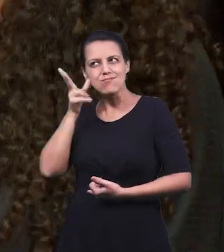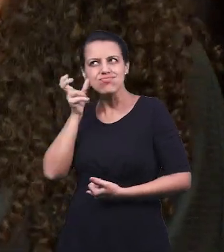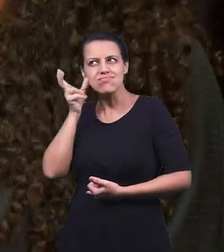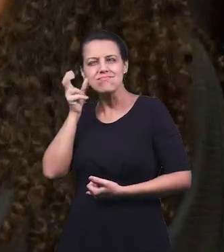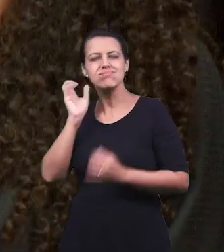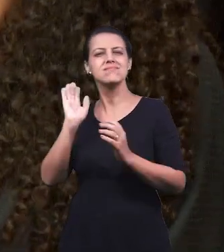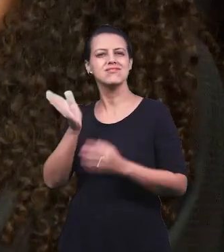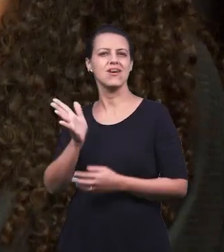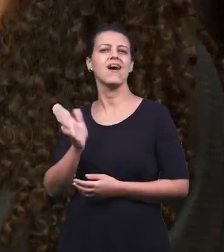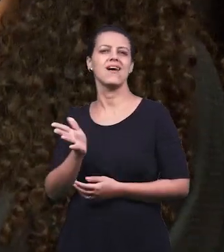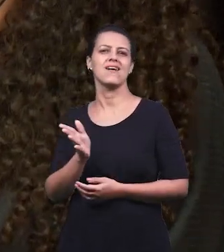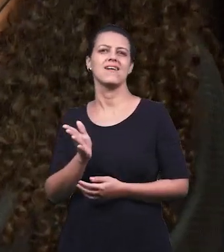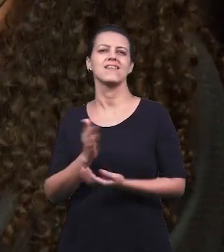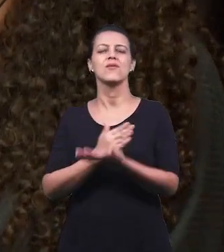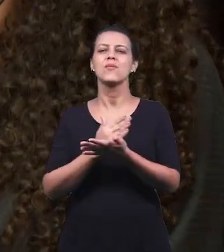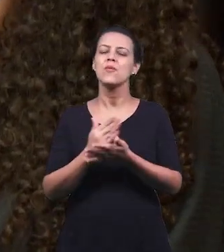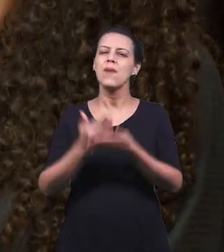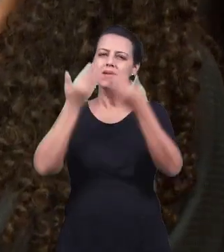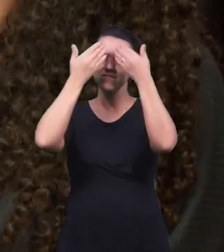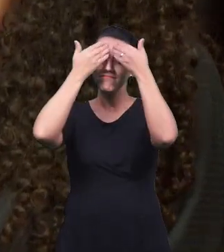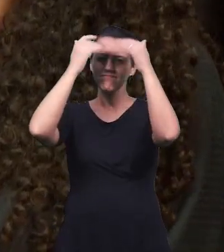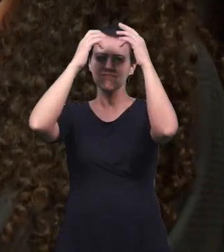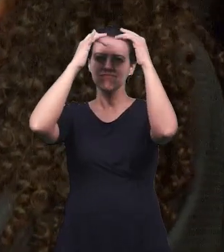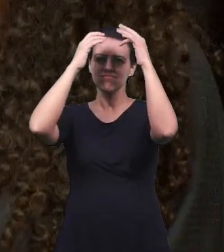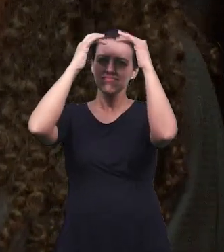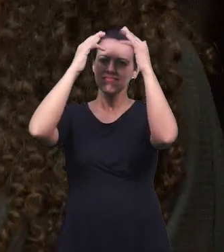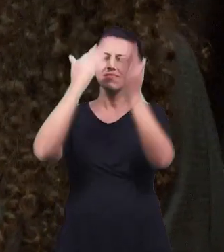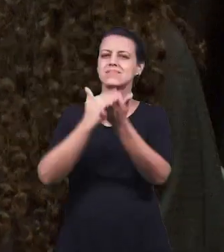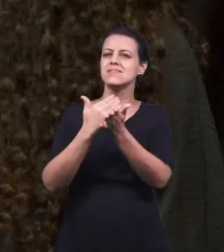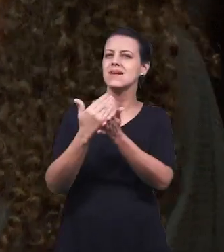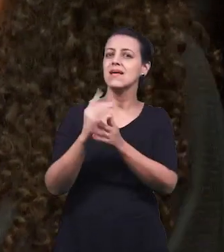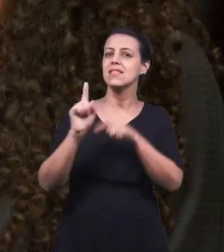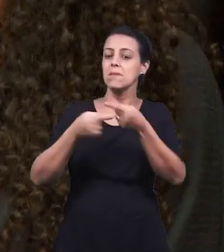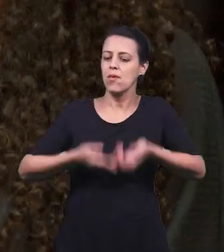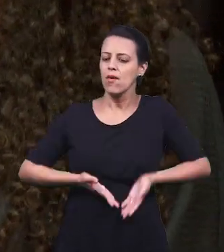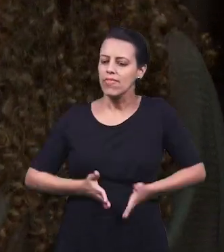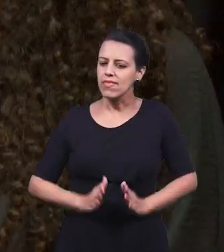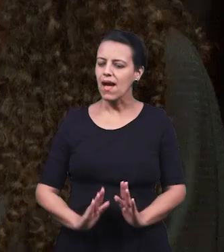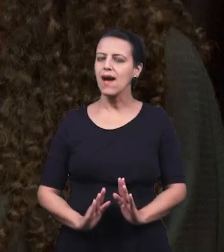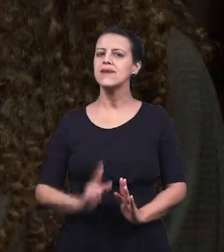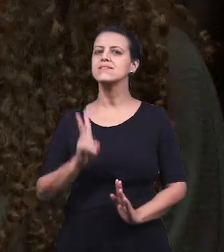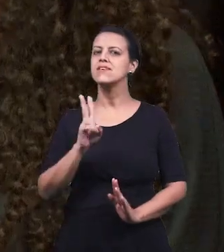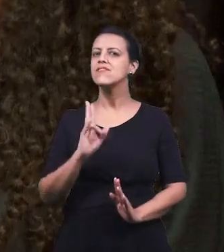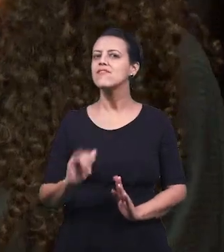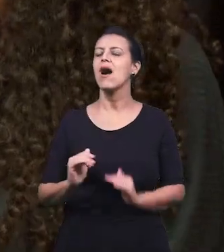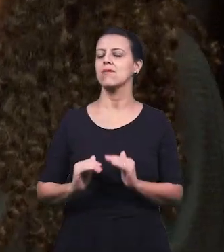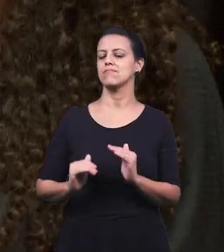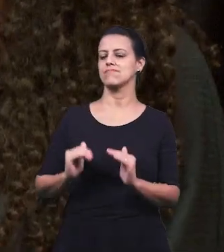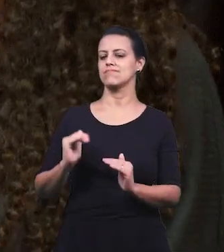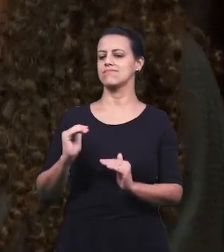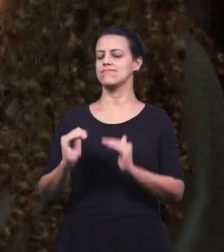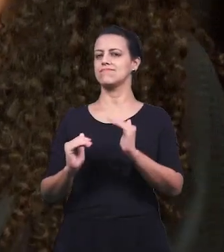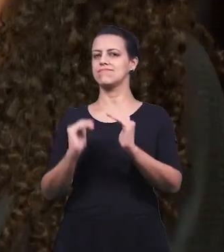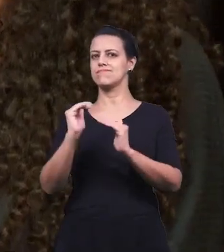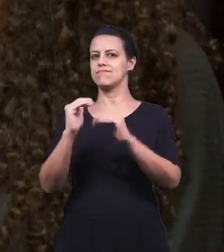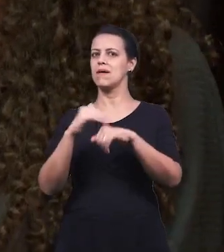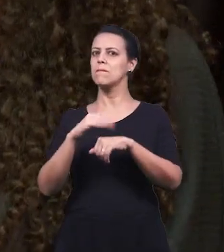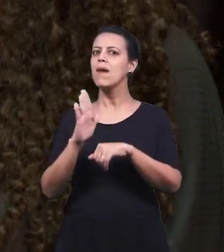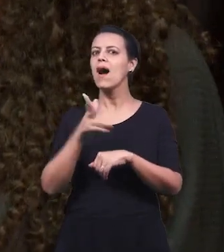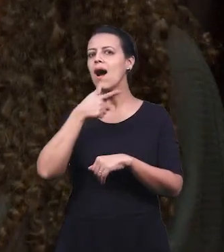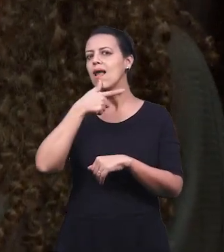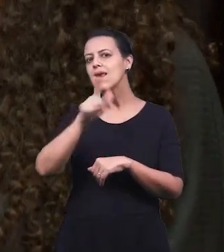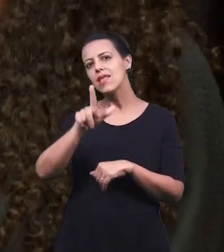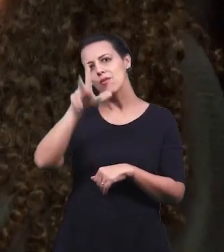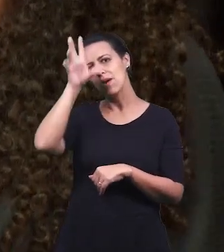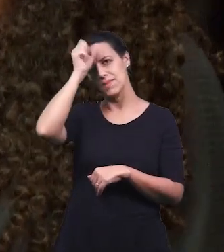desenvolvimento auditivo e, após o nascimento, ali vai amadurecer todo esse processo. Vai começar a aquisição de